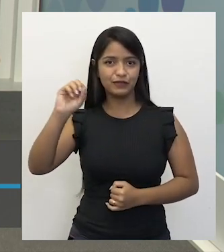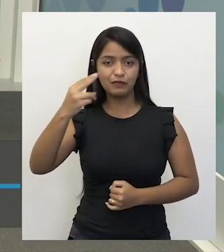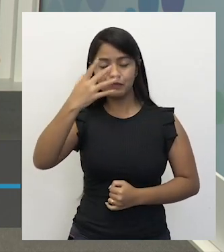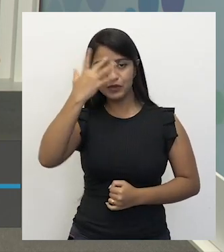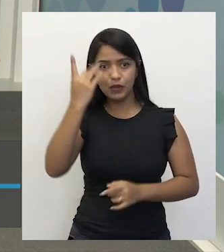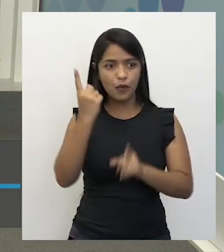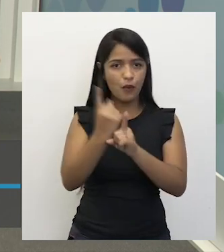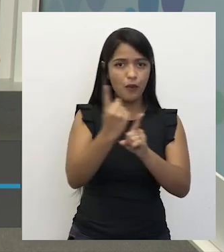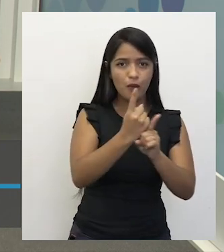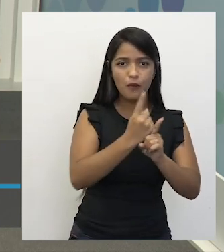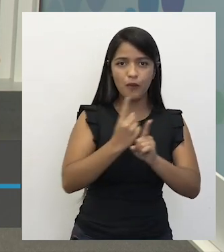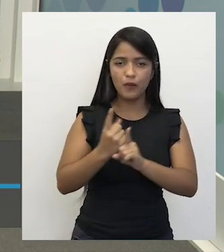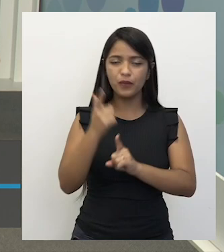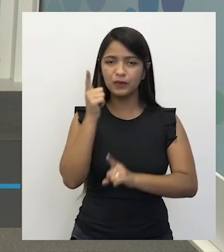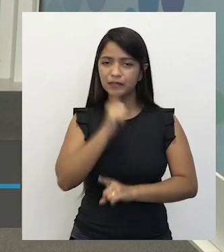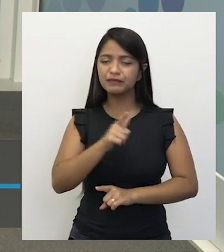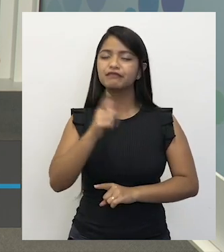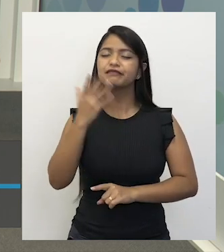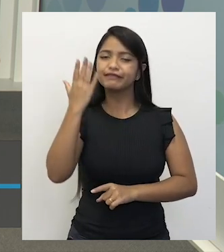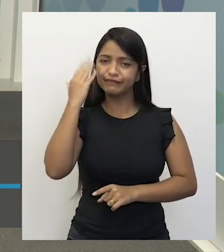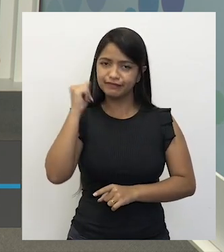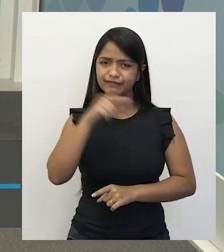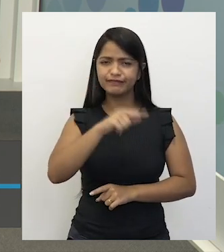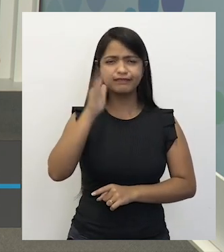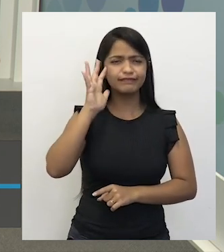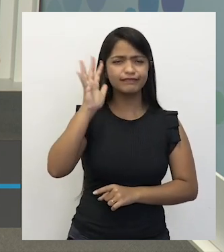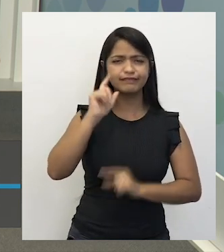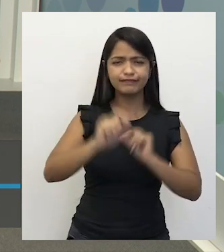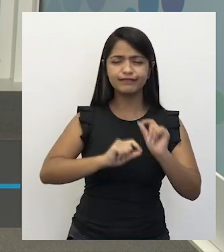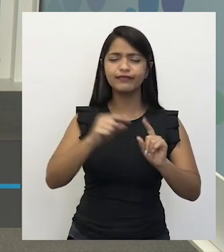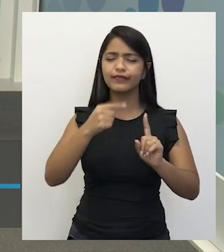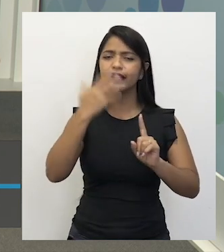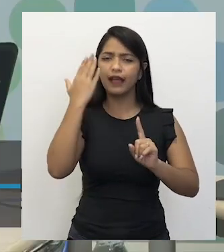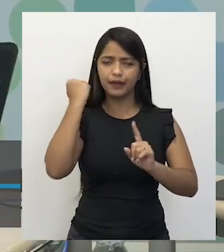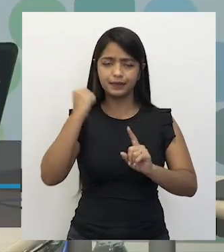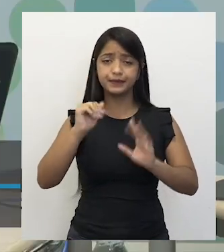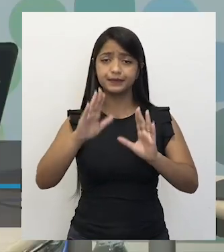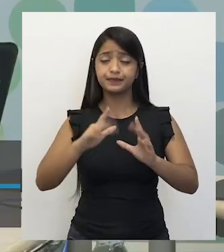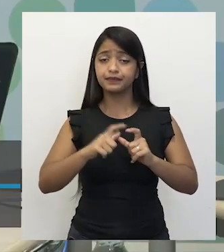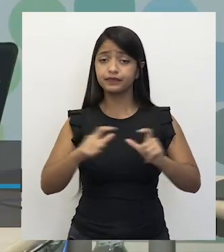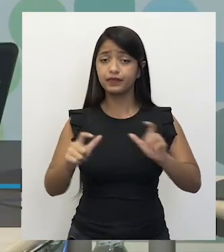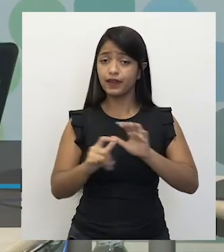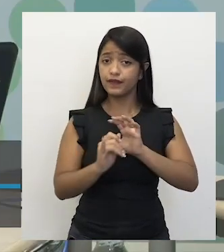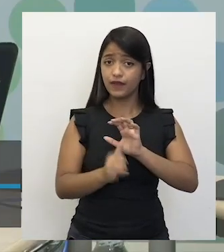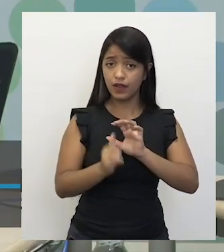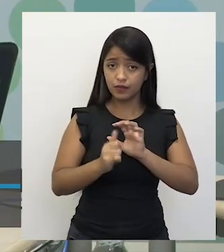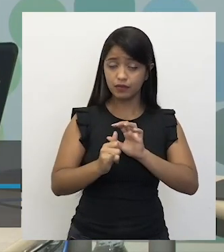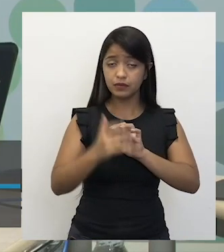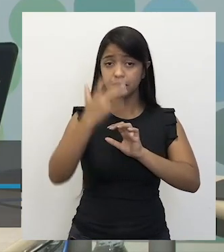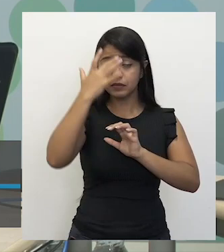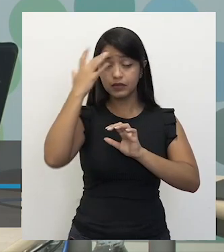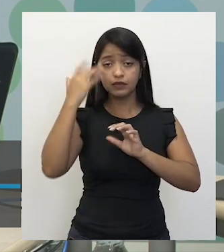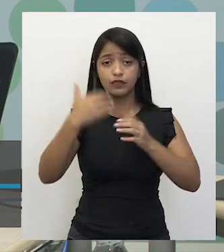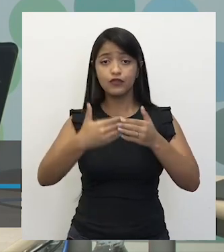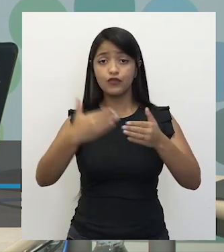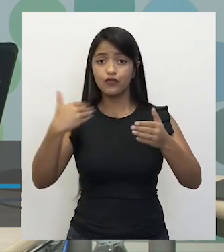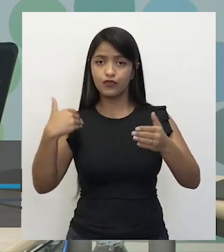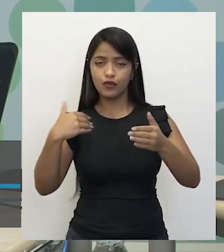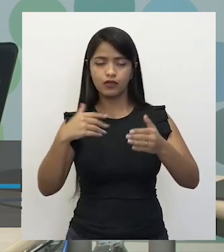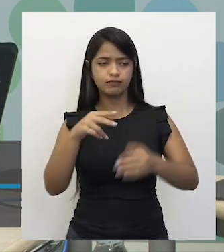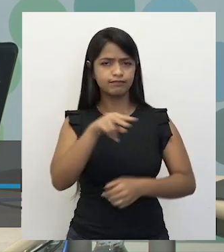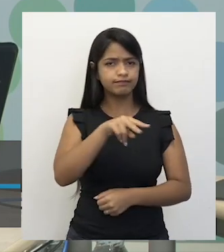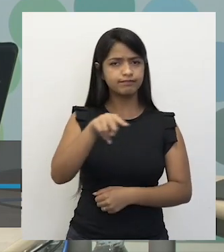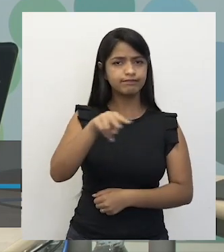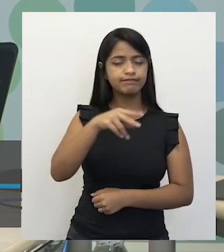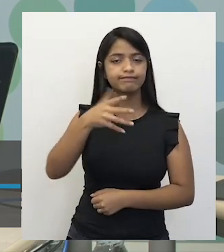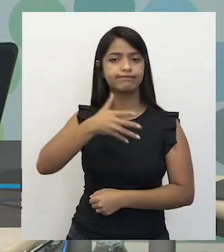Então, ele sabe o que o personagem está pensando. Mas, normalmente, a fábula, ela tem o narrador observador, né? Dificilmente você vai encontrar um